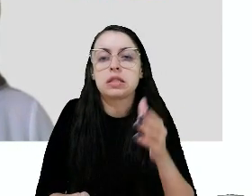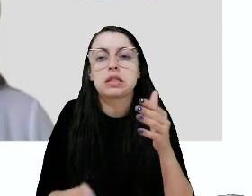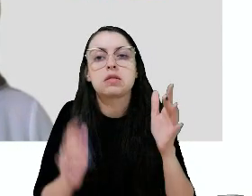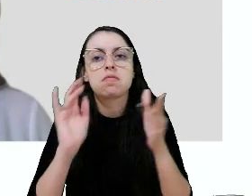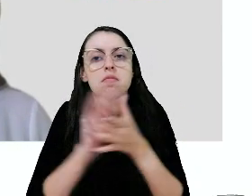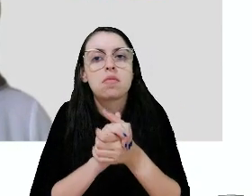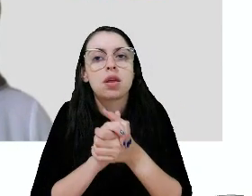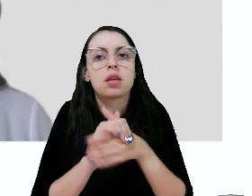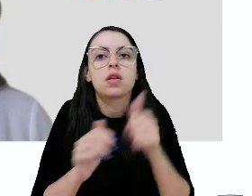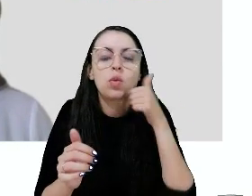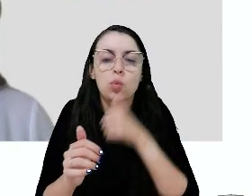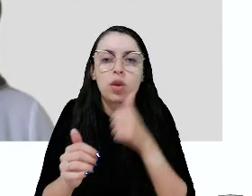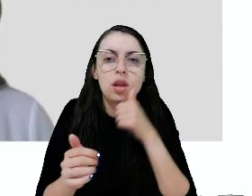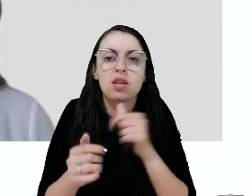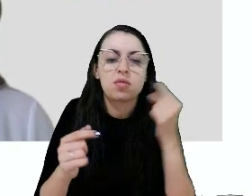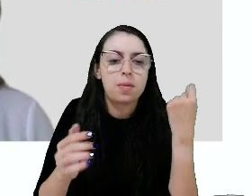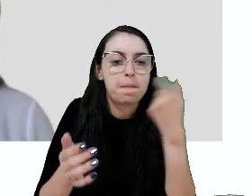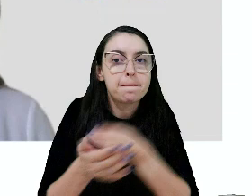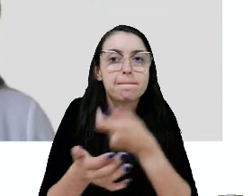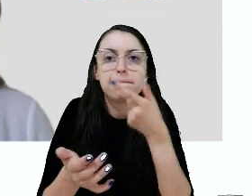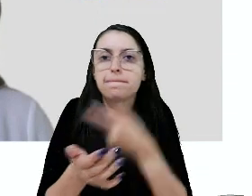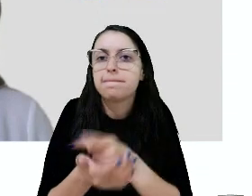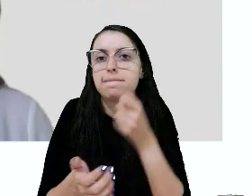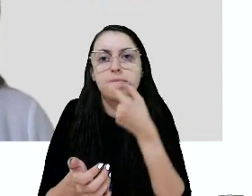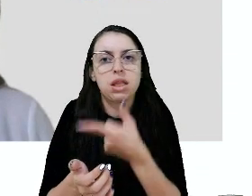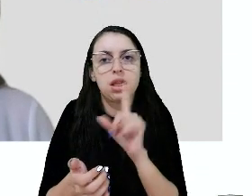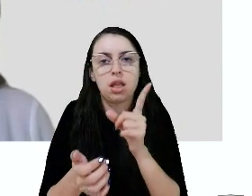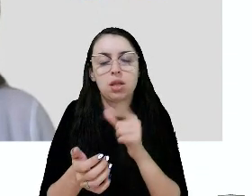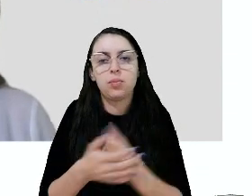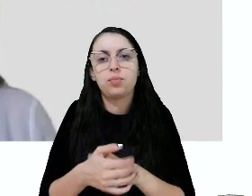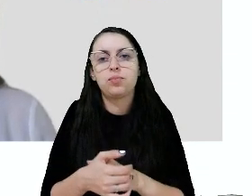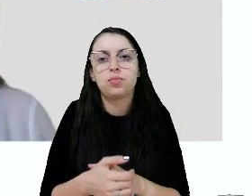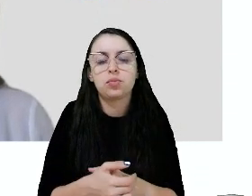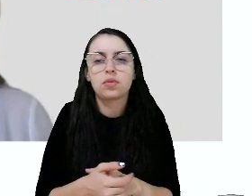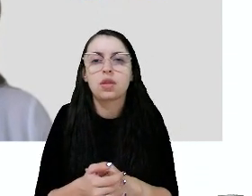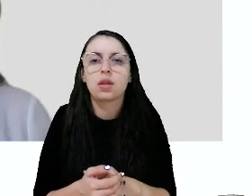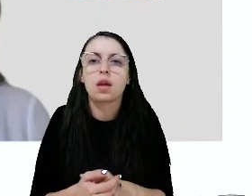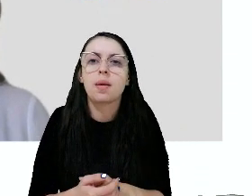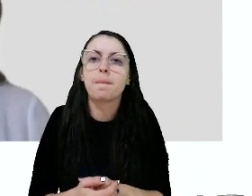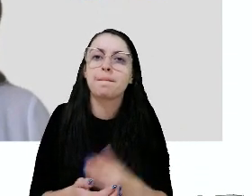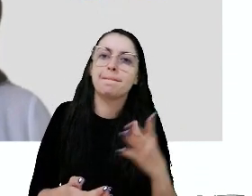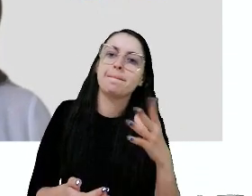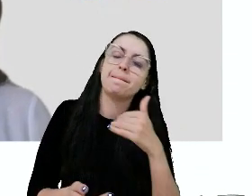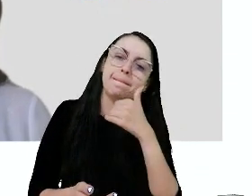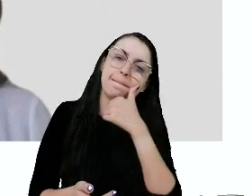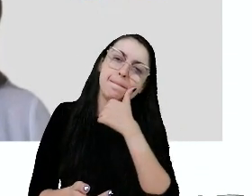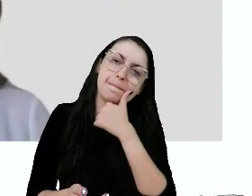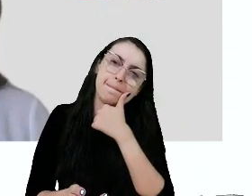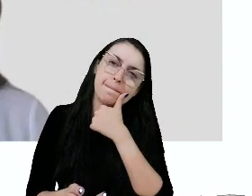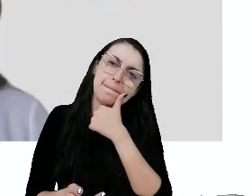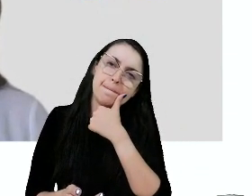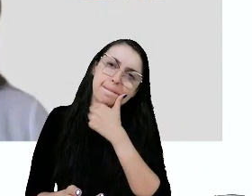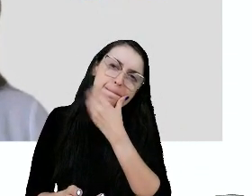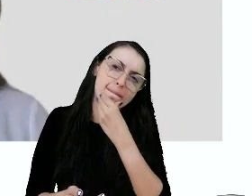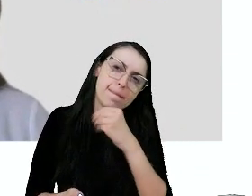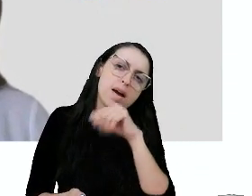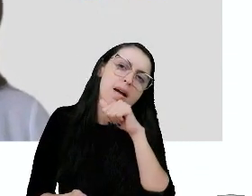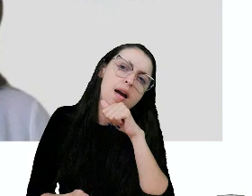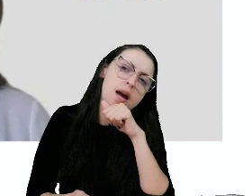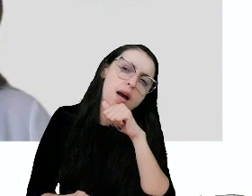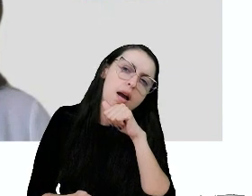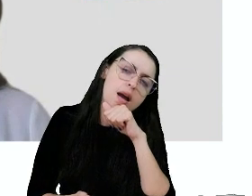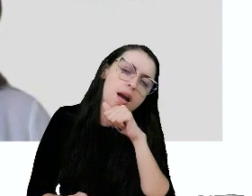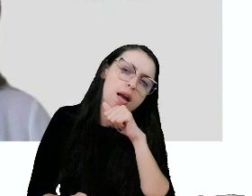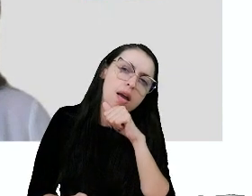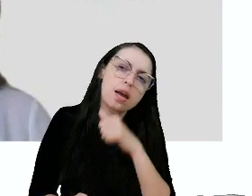a colher. Em relações sexuais incestuosas de pais, padrastos e avós com suas netas e, às